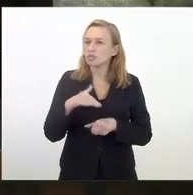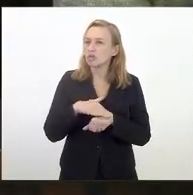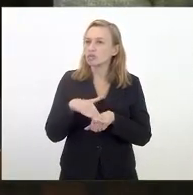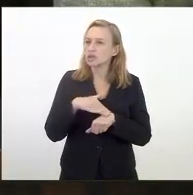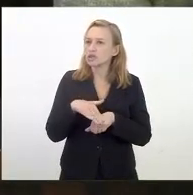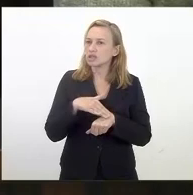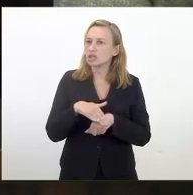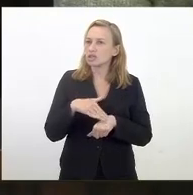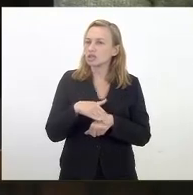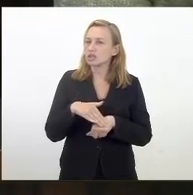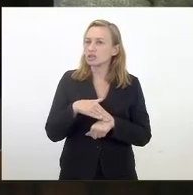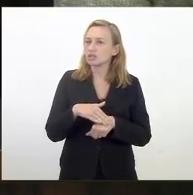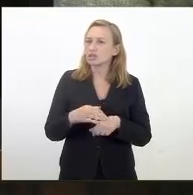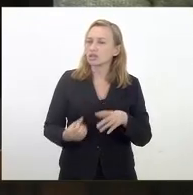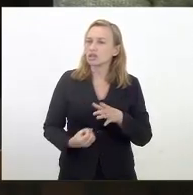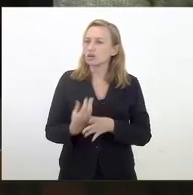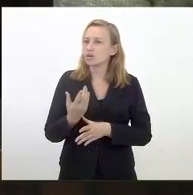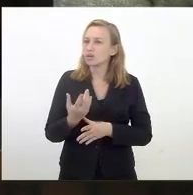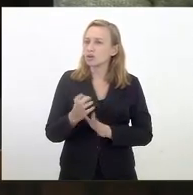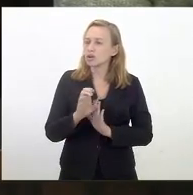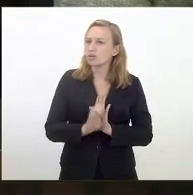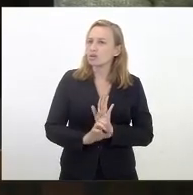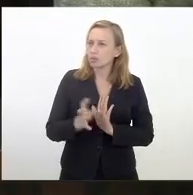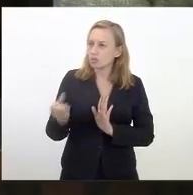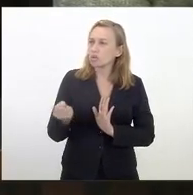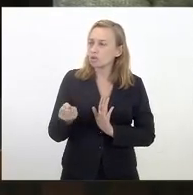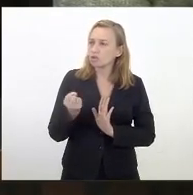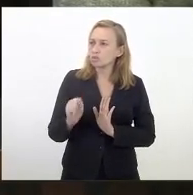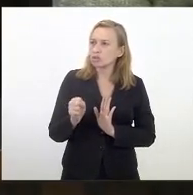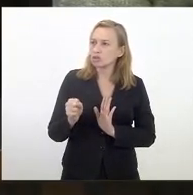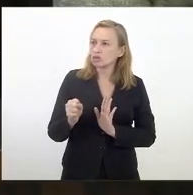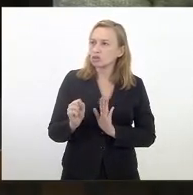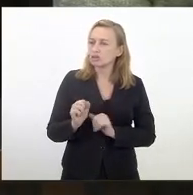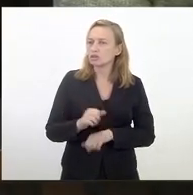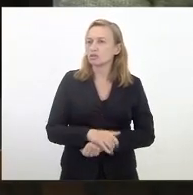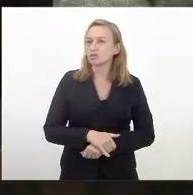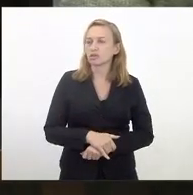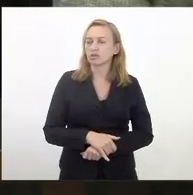conversasse com todo alimento da emenda você pode acatar emendando parecer